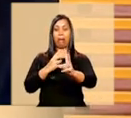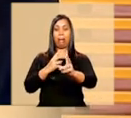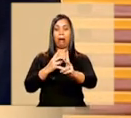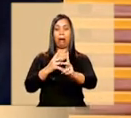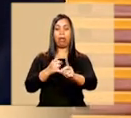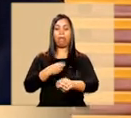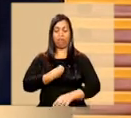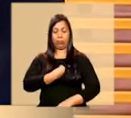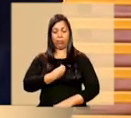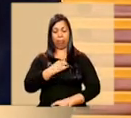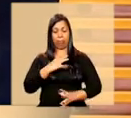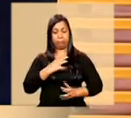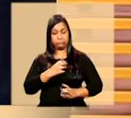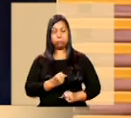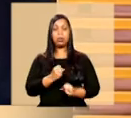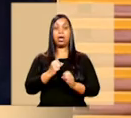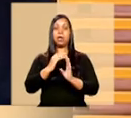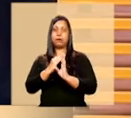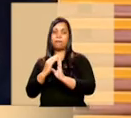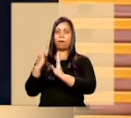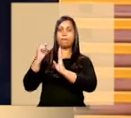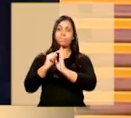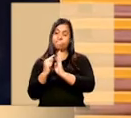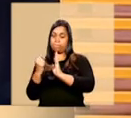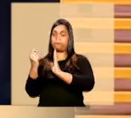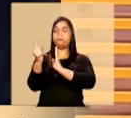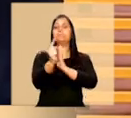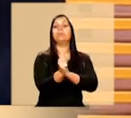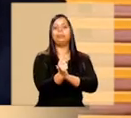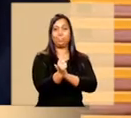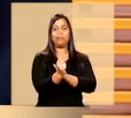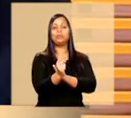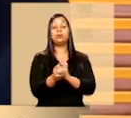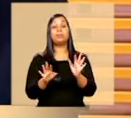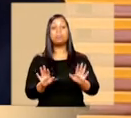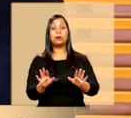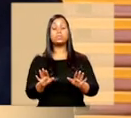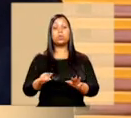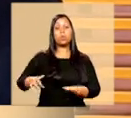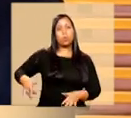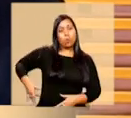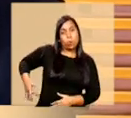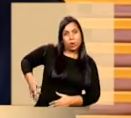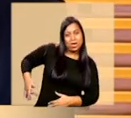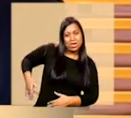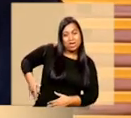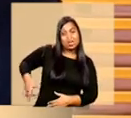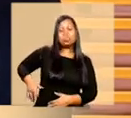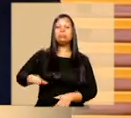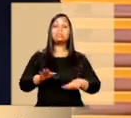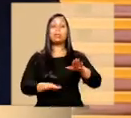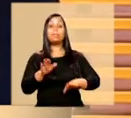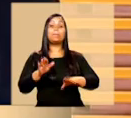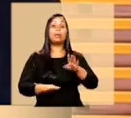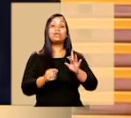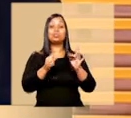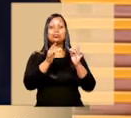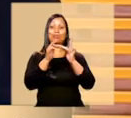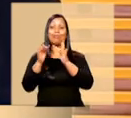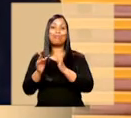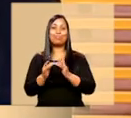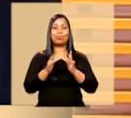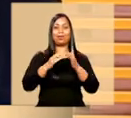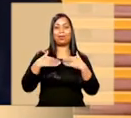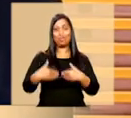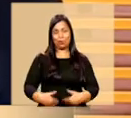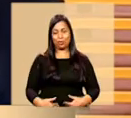ser priorizado e ele é passado na frente dos outros pacientes, né? No caso do rim, é um transplante que depende da